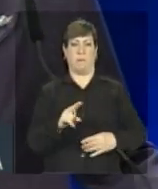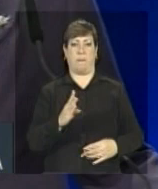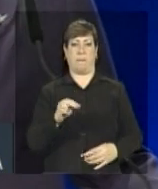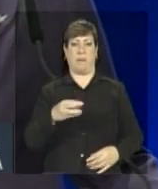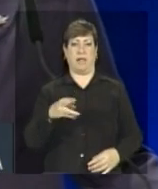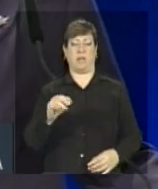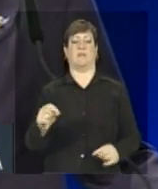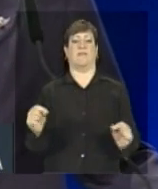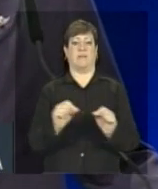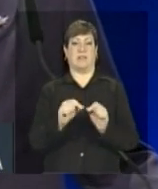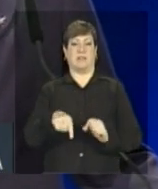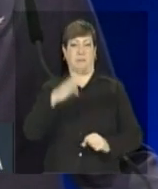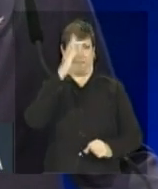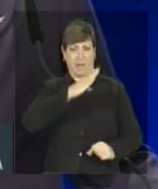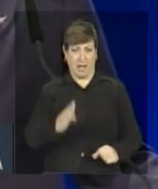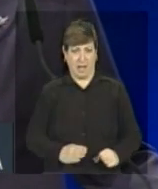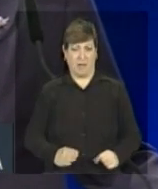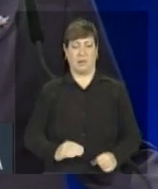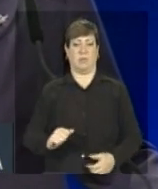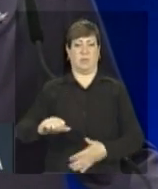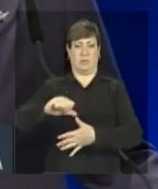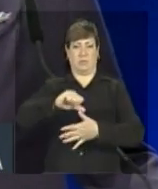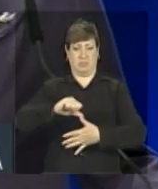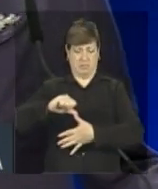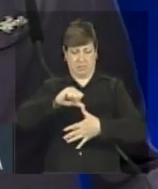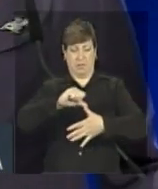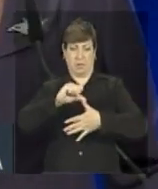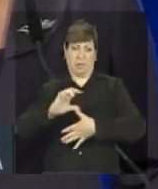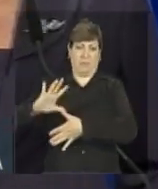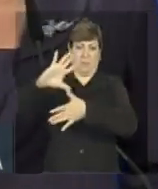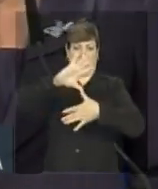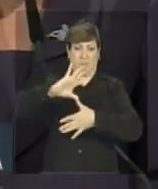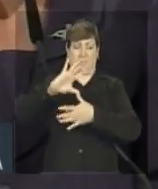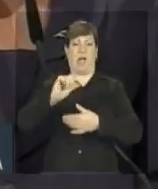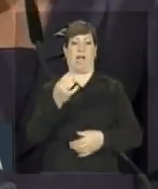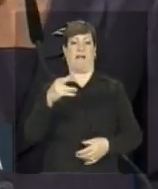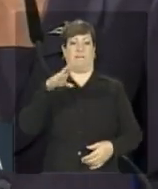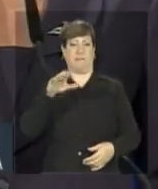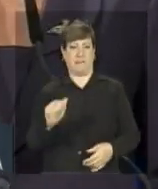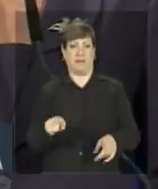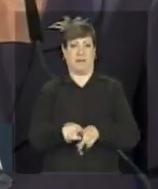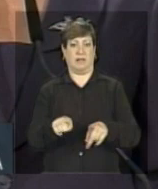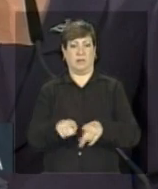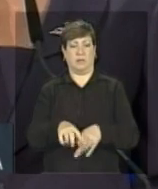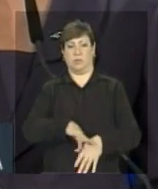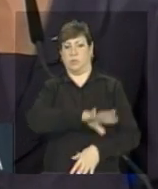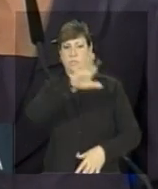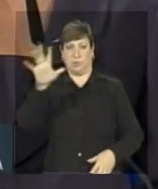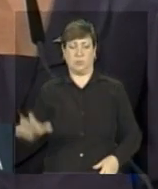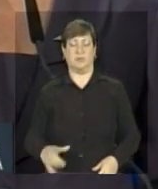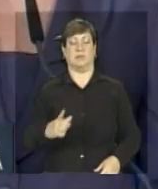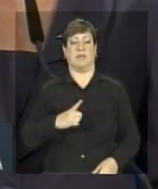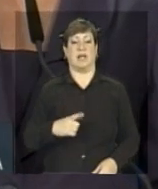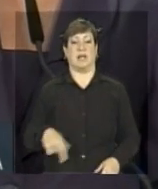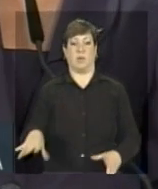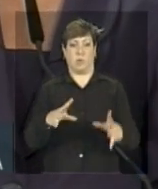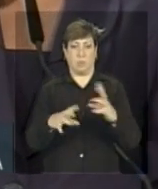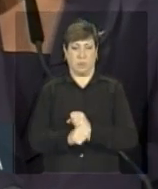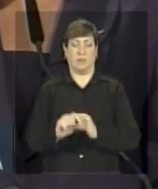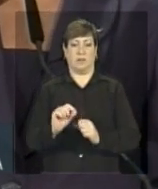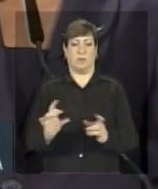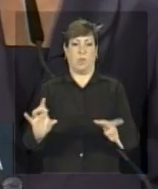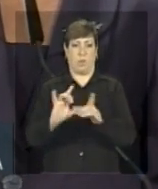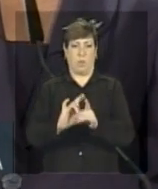do Norte, à Europa e à África. Estas saídas internacionais serão somadas a um